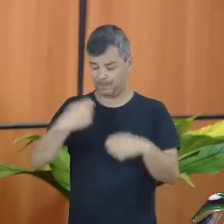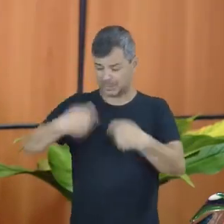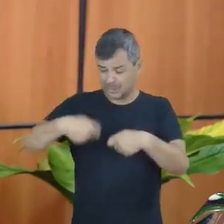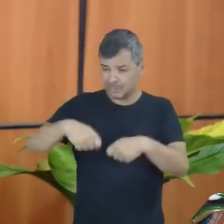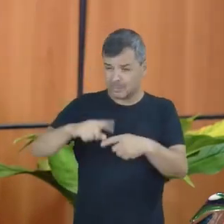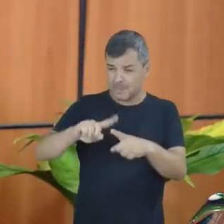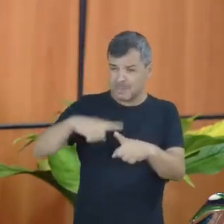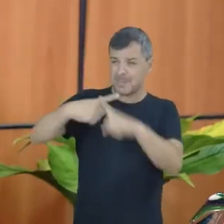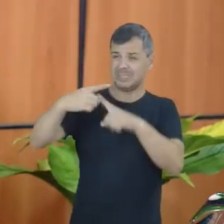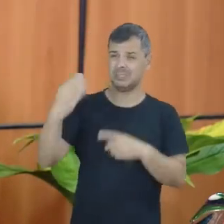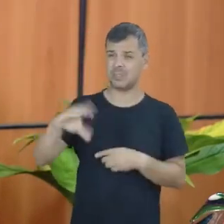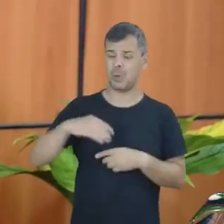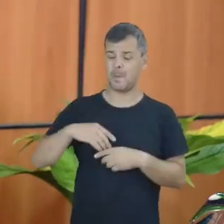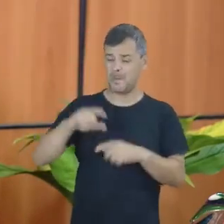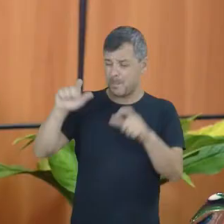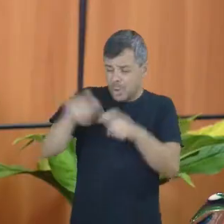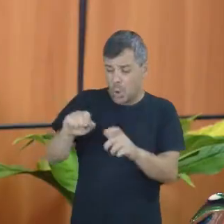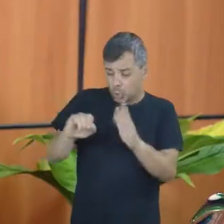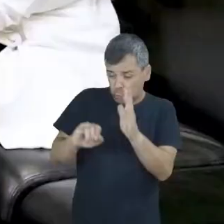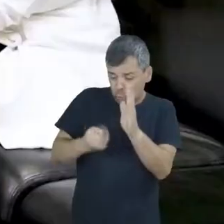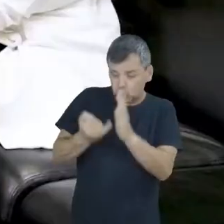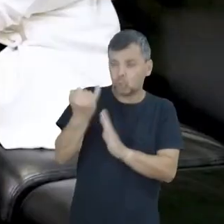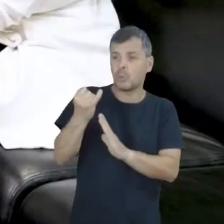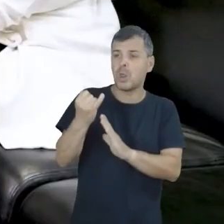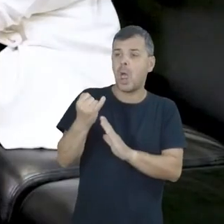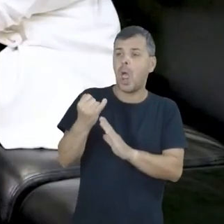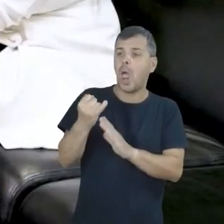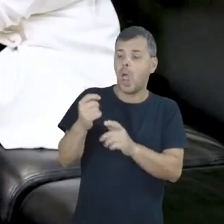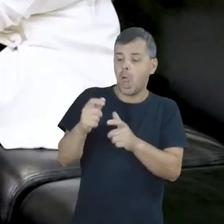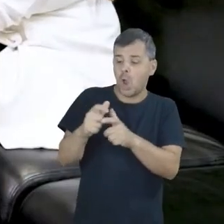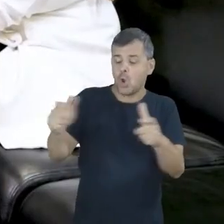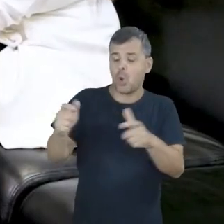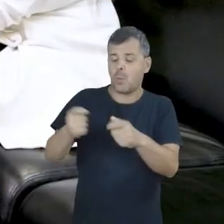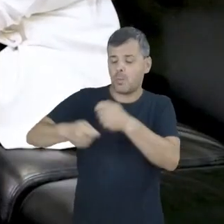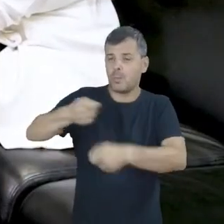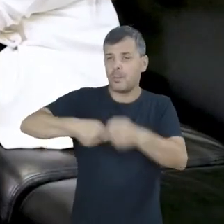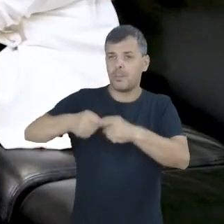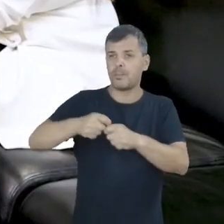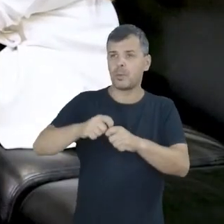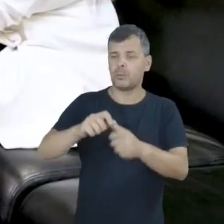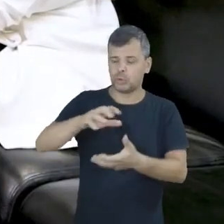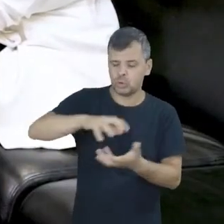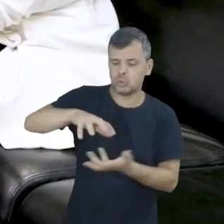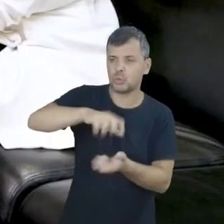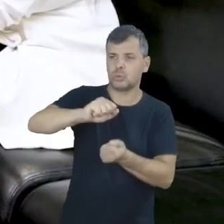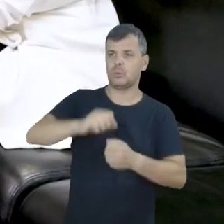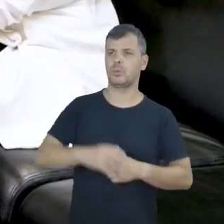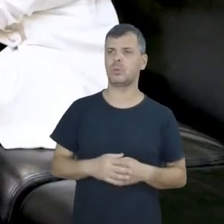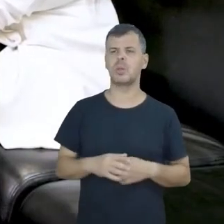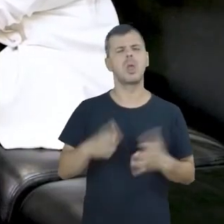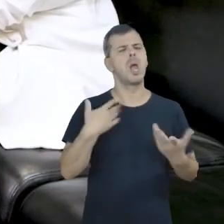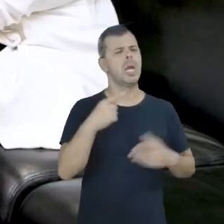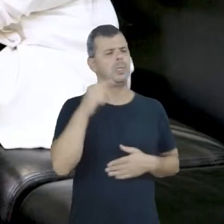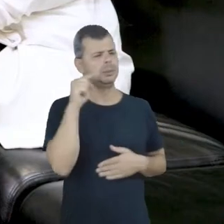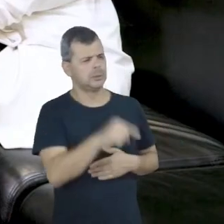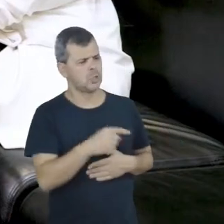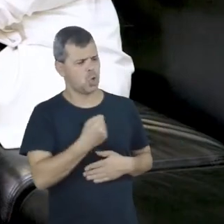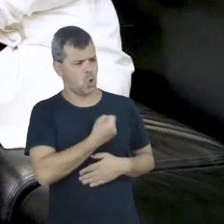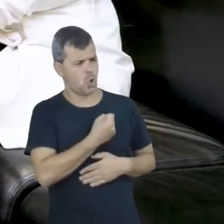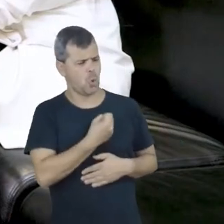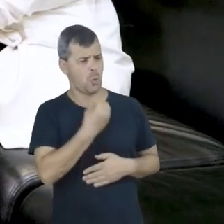precisamos de menor juros para a economia crescer mais ainda de forma sustentável. E a que o senhor atribui esses